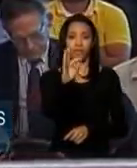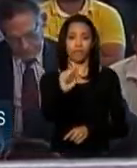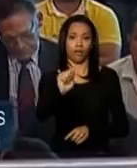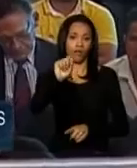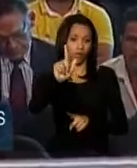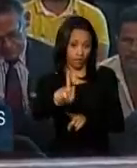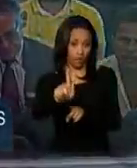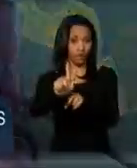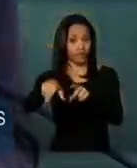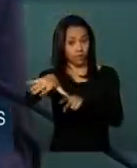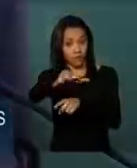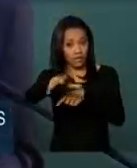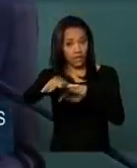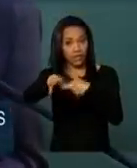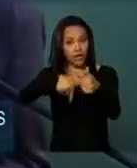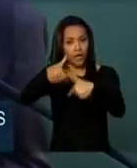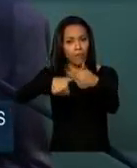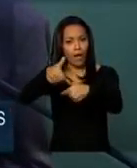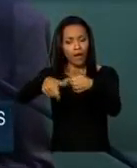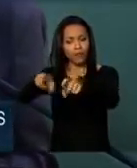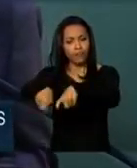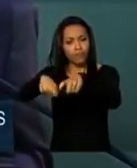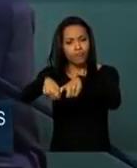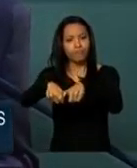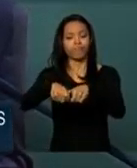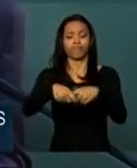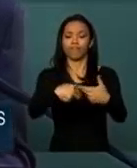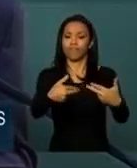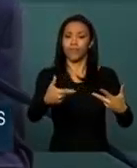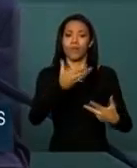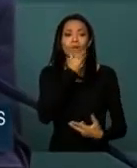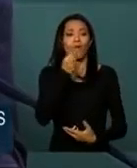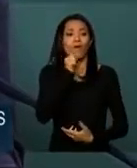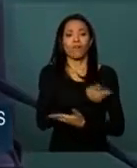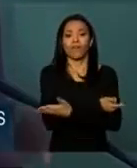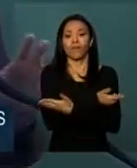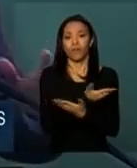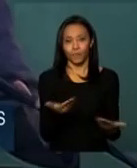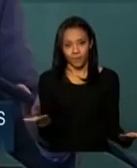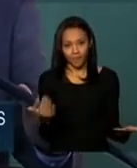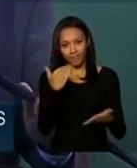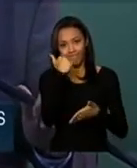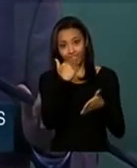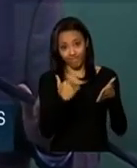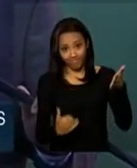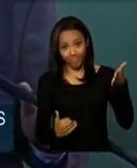Trabalhadores na Agricultura. Minhas senhoras e meus senhores, ufa, né?